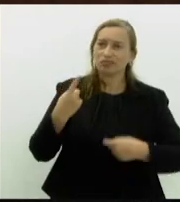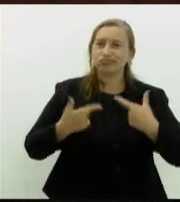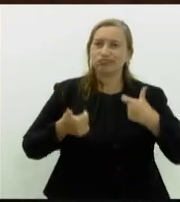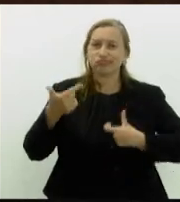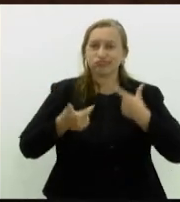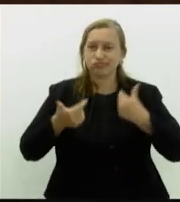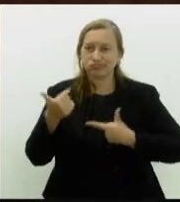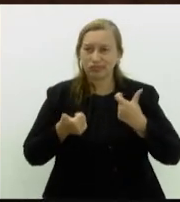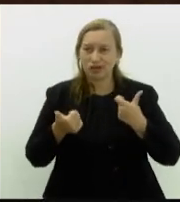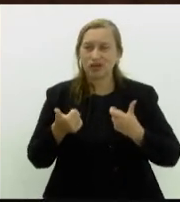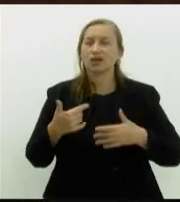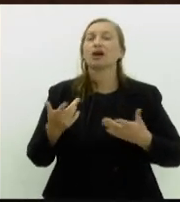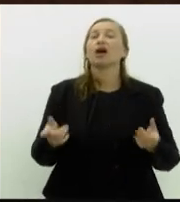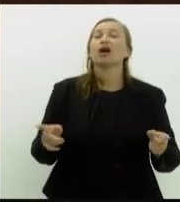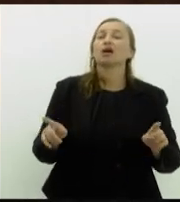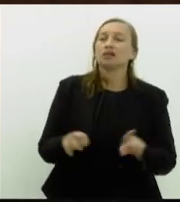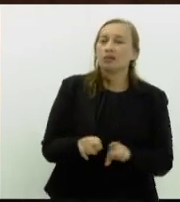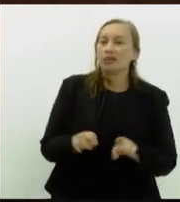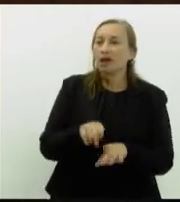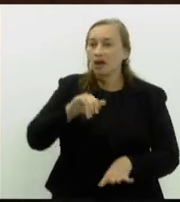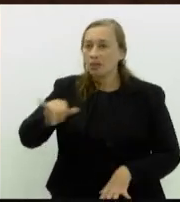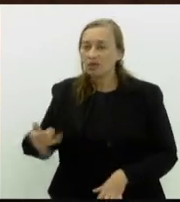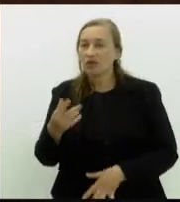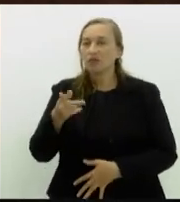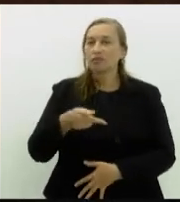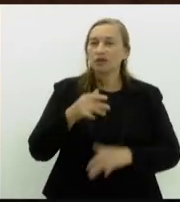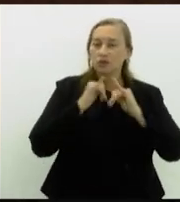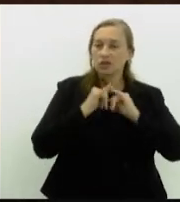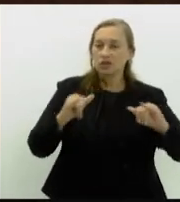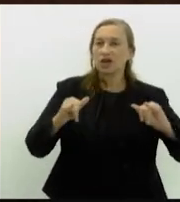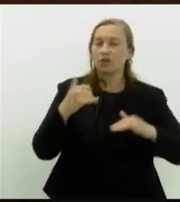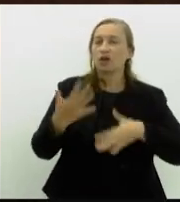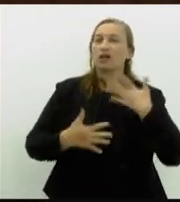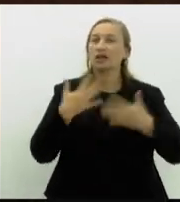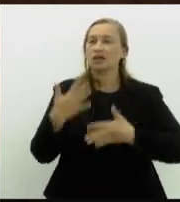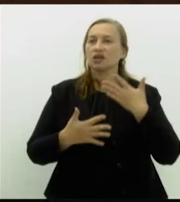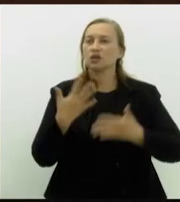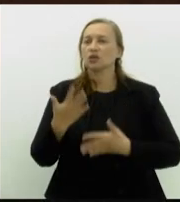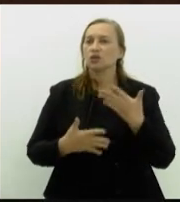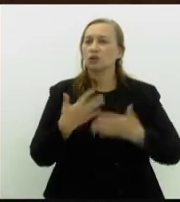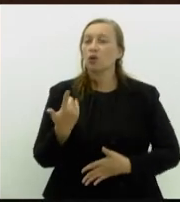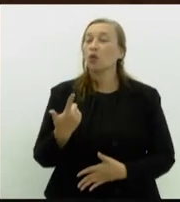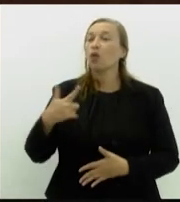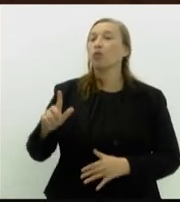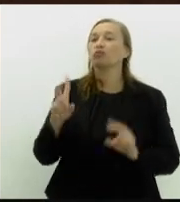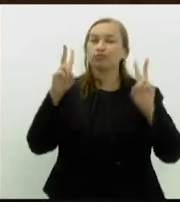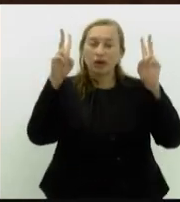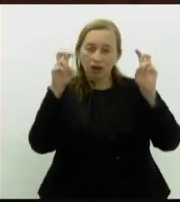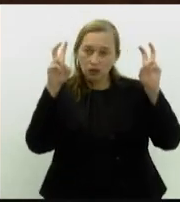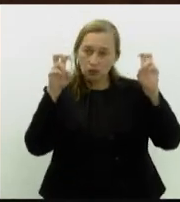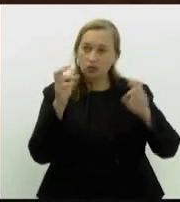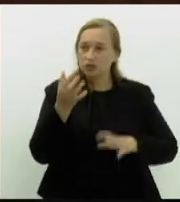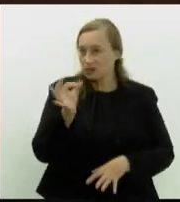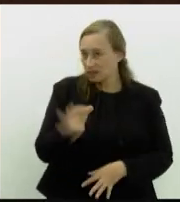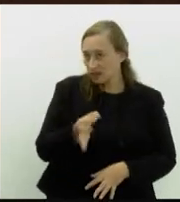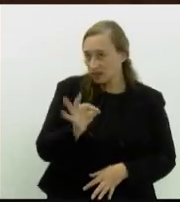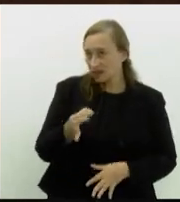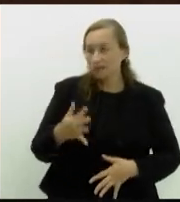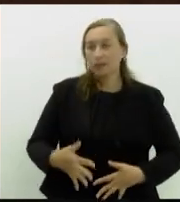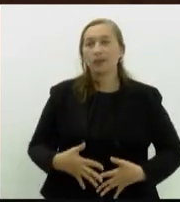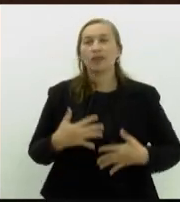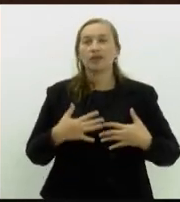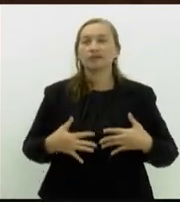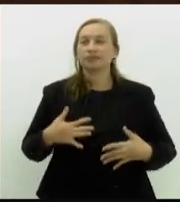dia. Aproveito também para anunciar com muita alegria, um outro assunto, obviamente, com muita honra,